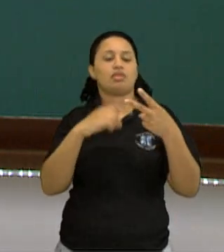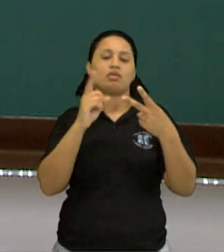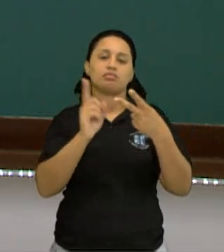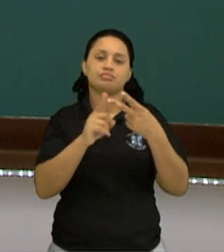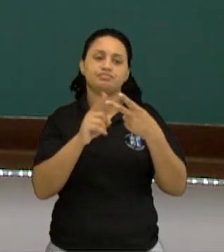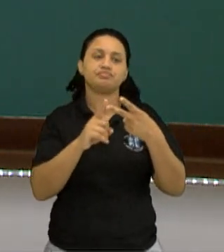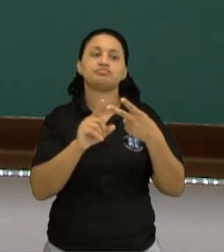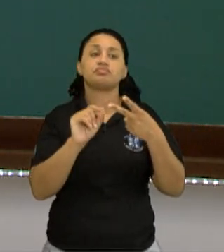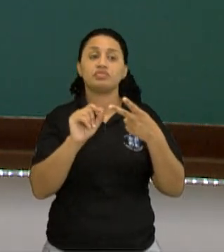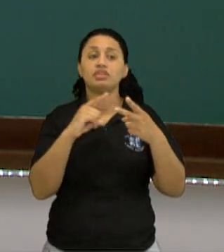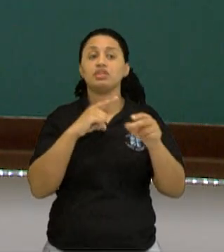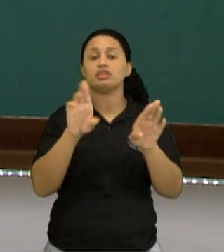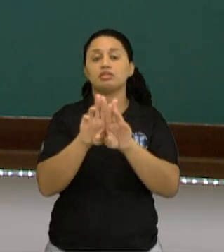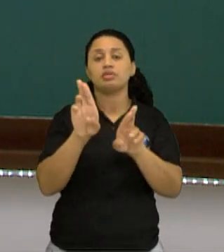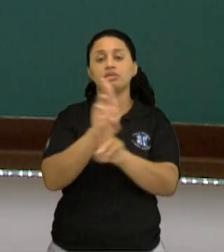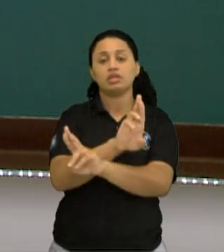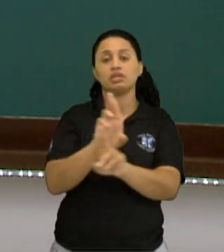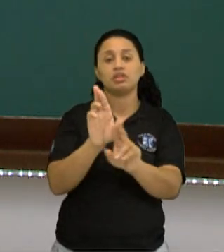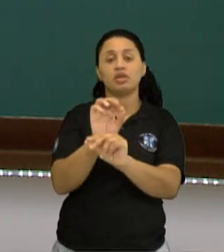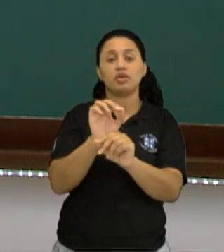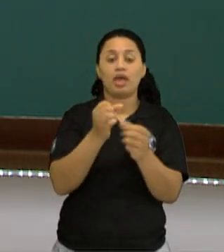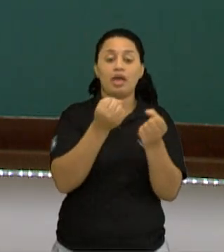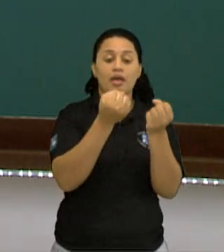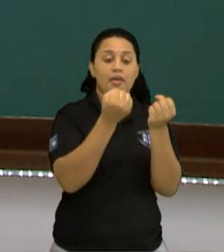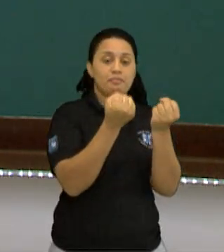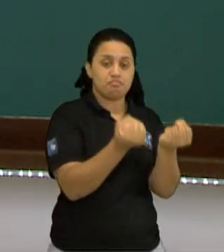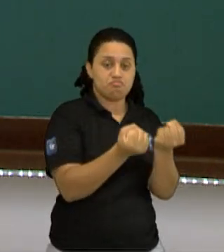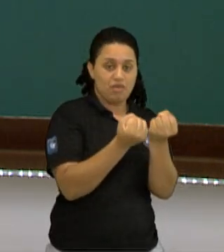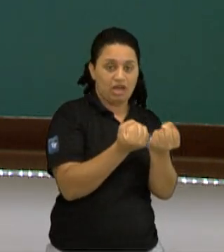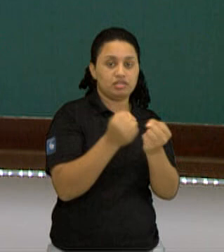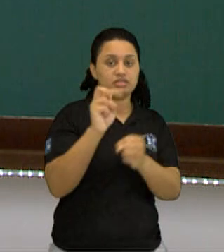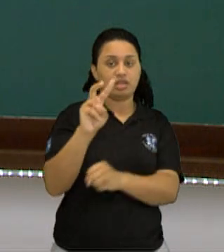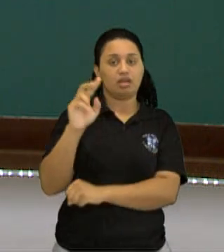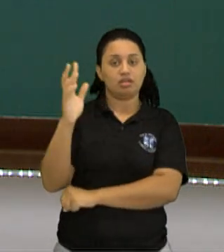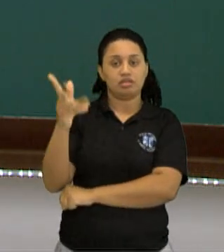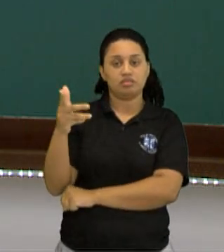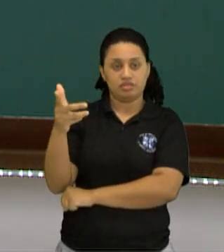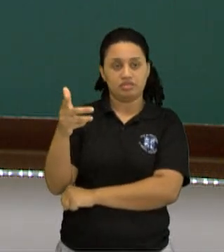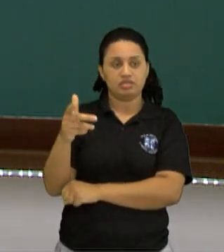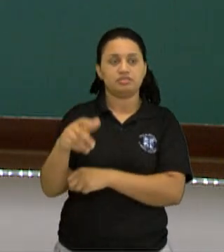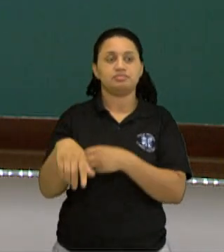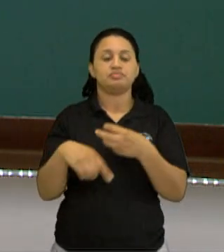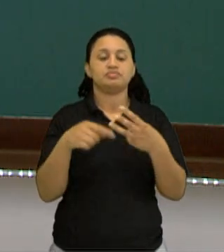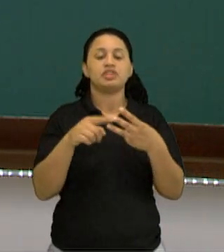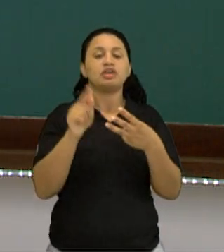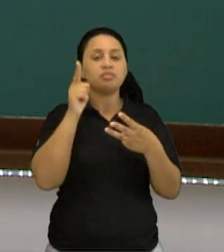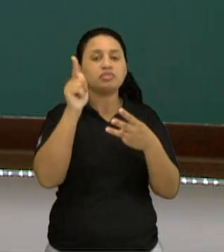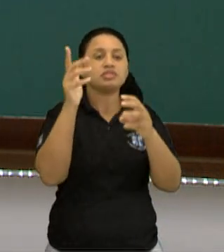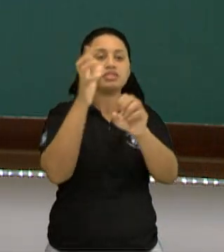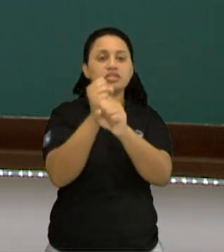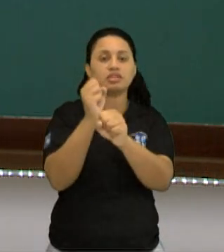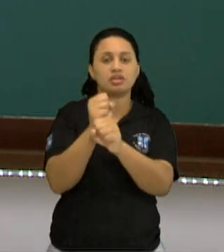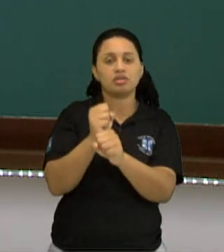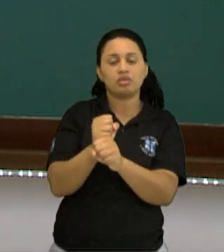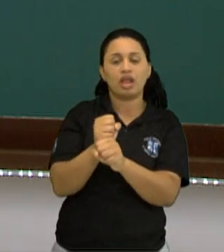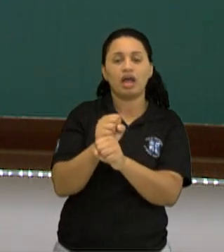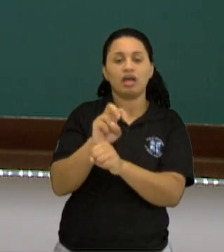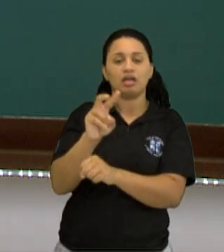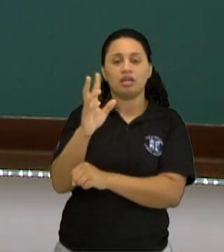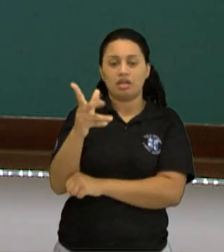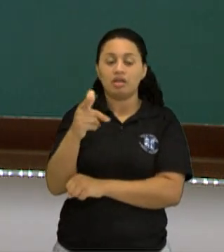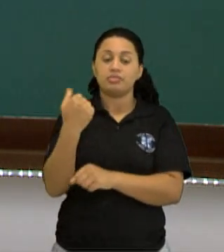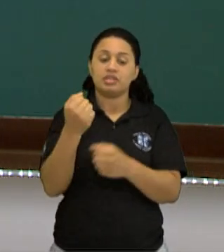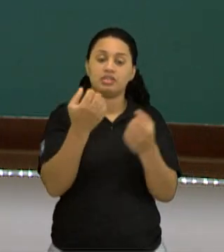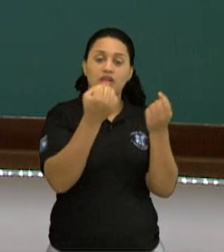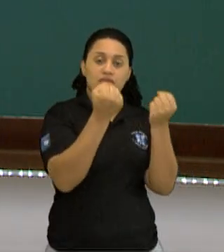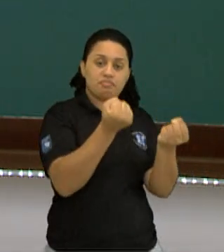Ela está relacionada diretamente com a massa e com a velocidade. E para calcular a quantidade de movimento, precisamos multiplicar a